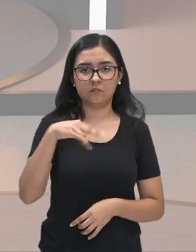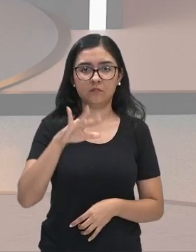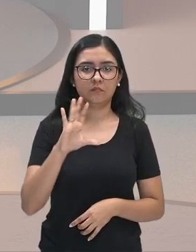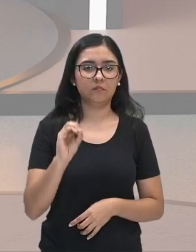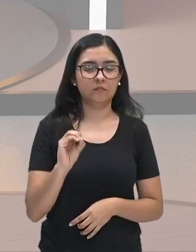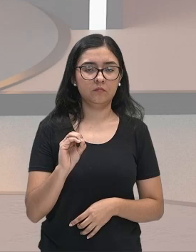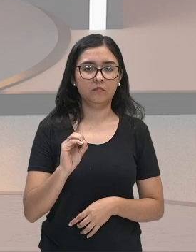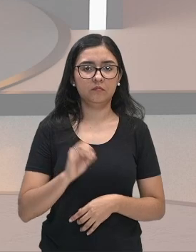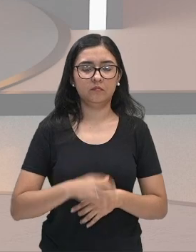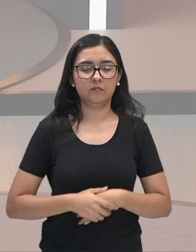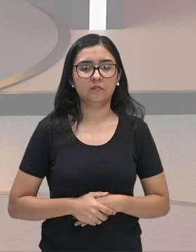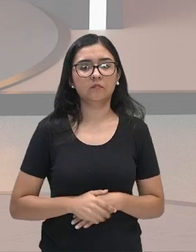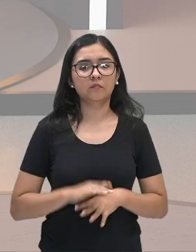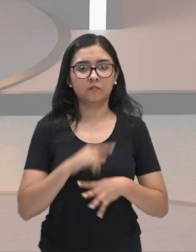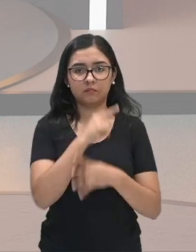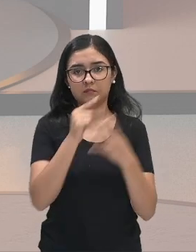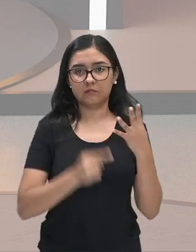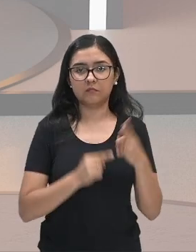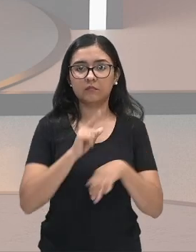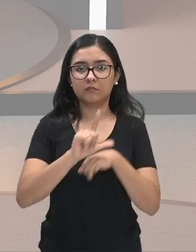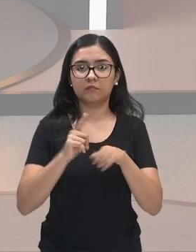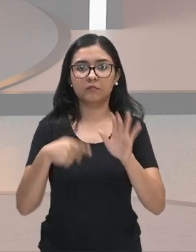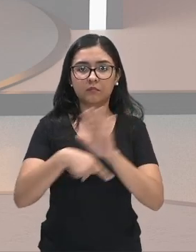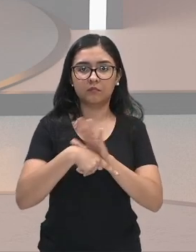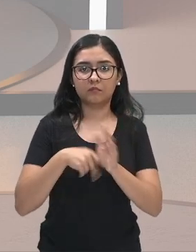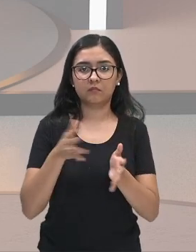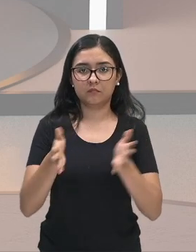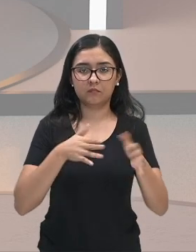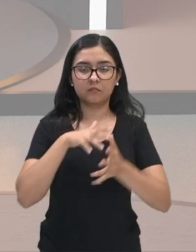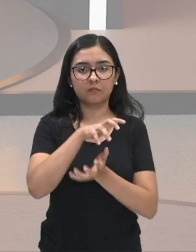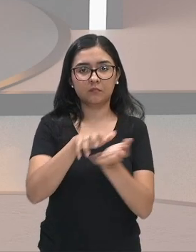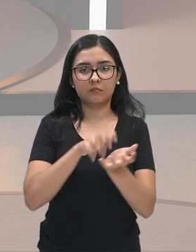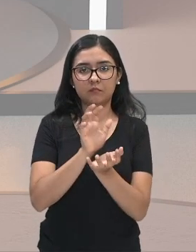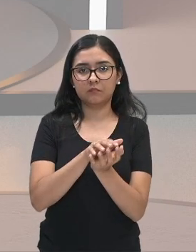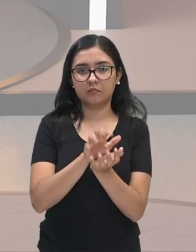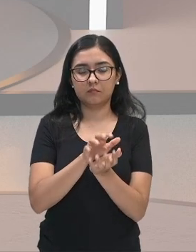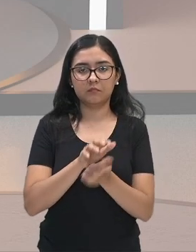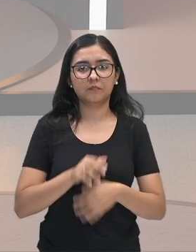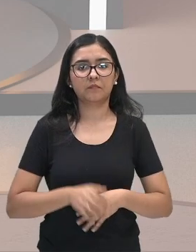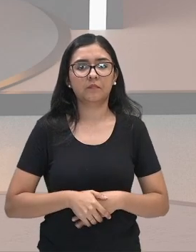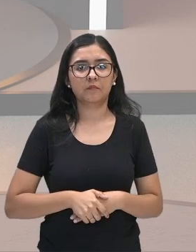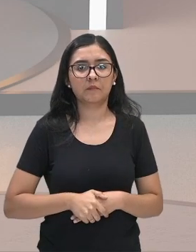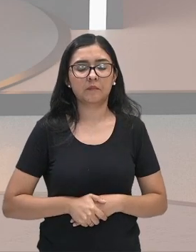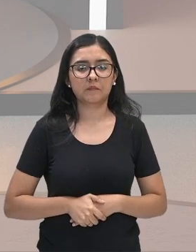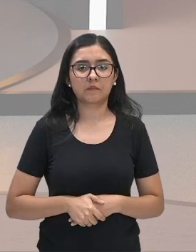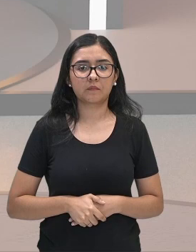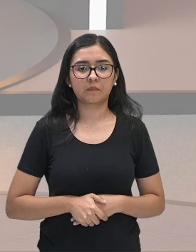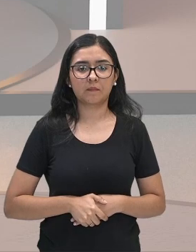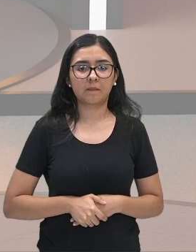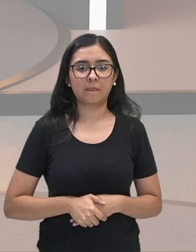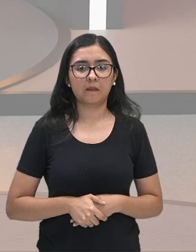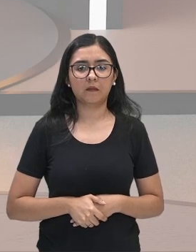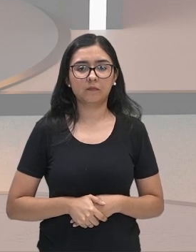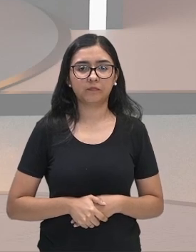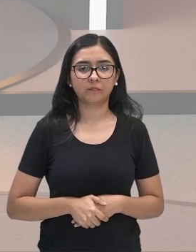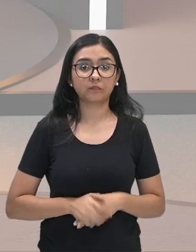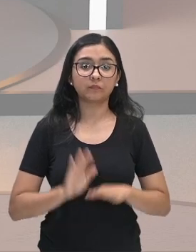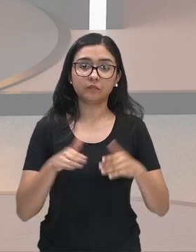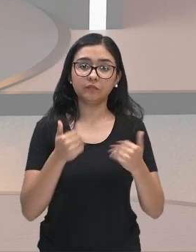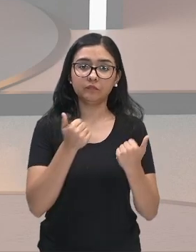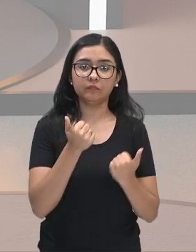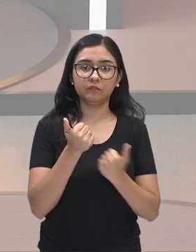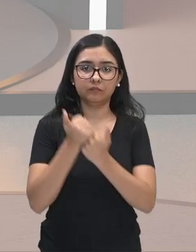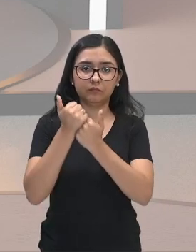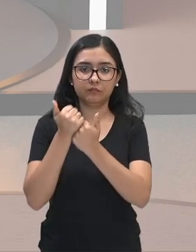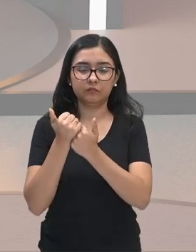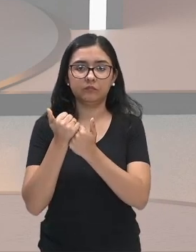de Andrade. Esses são os líderes da Revolução aí pernambucana. Ainda que com o apoio da